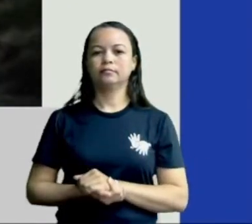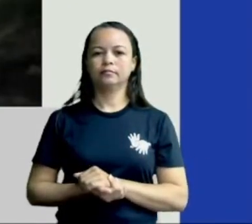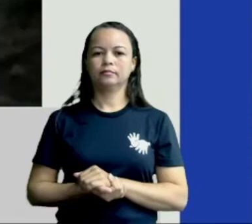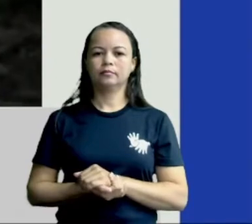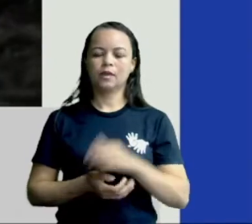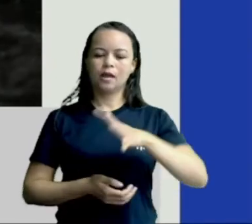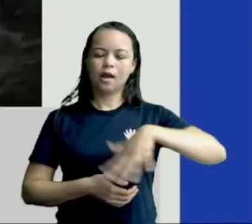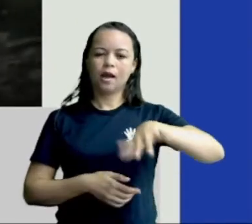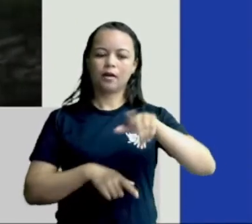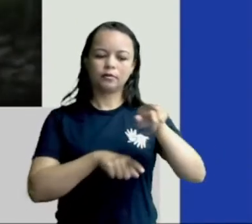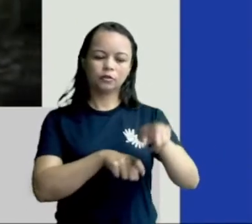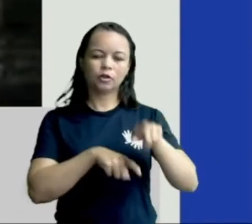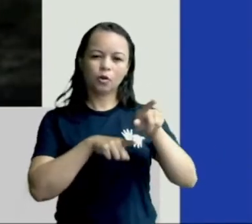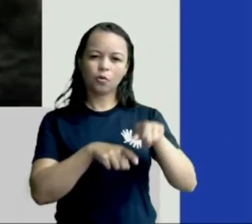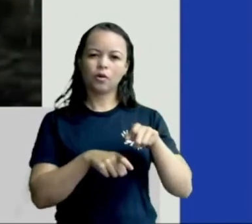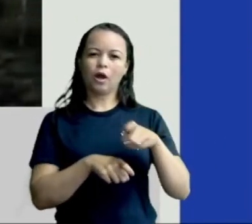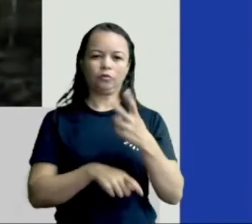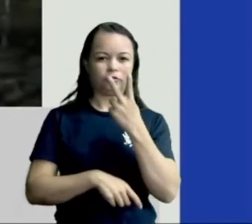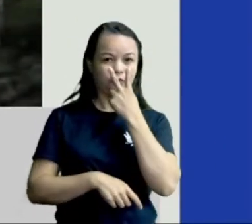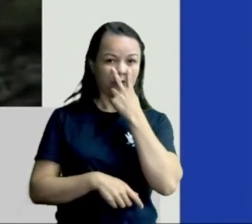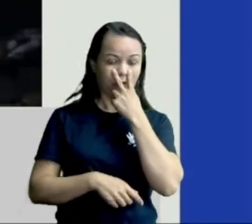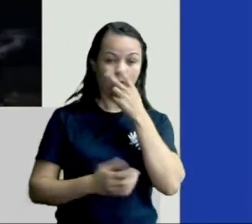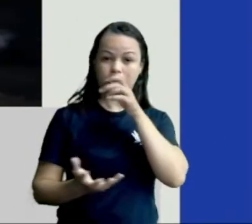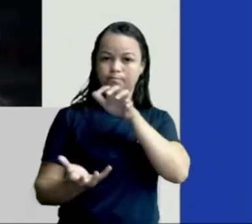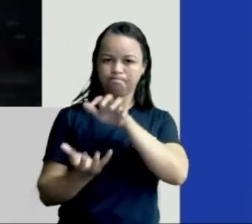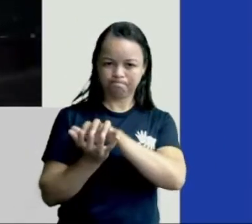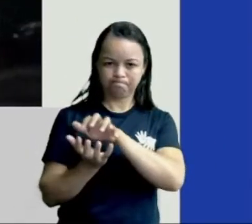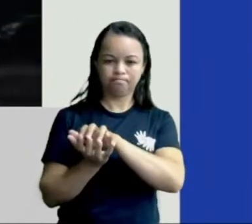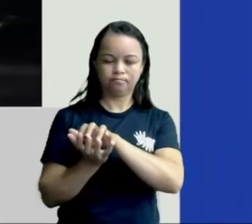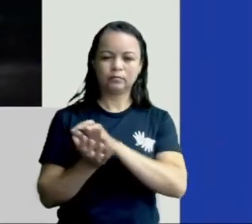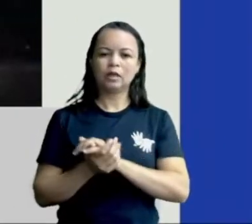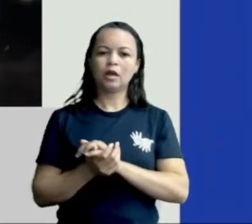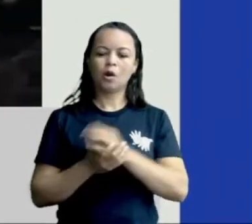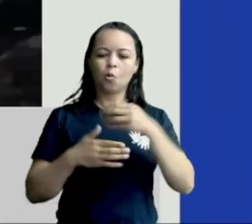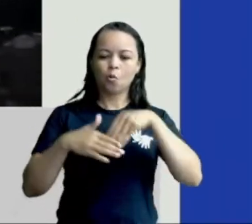Área da zona rural da Vitória de Santo Antão, Pernambuco,